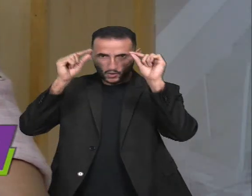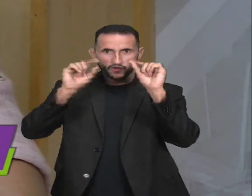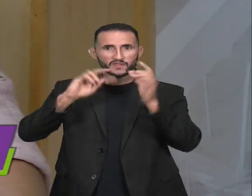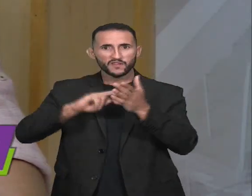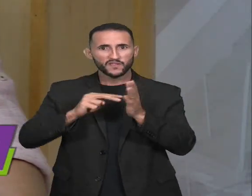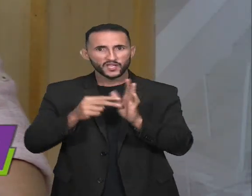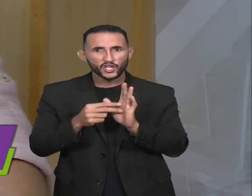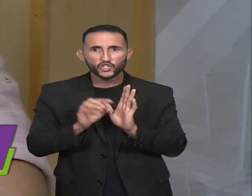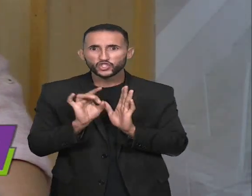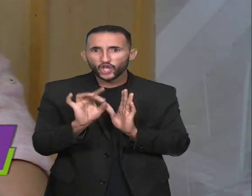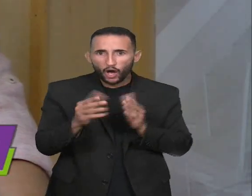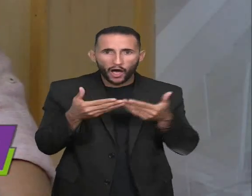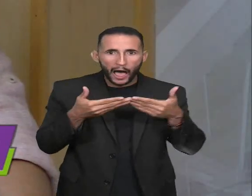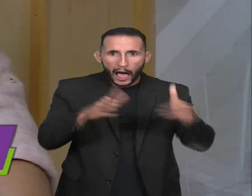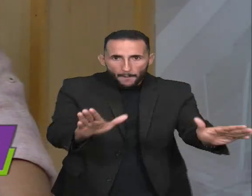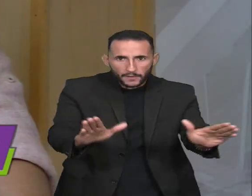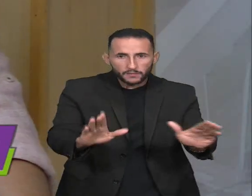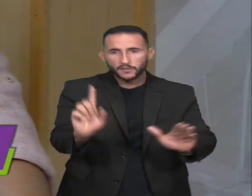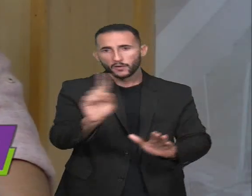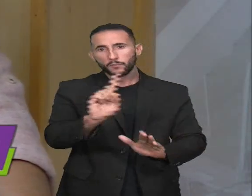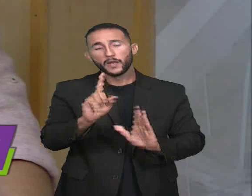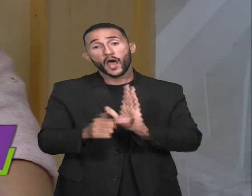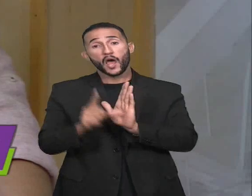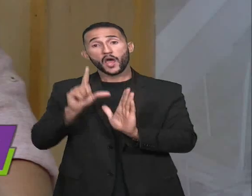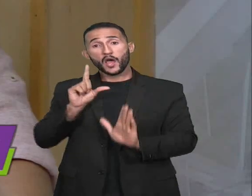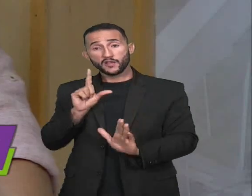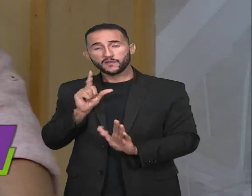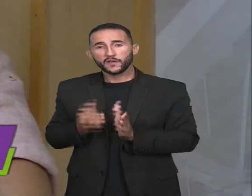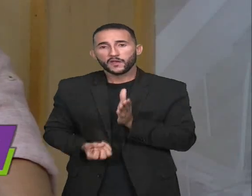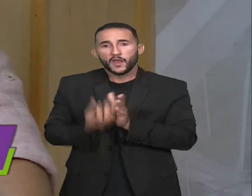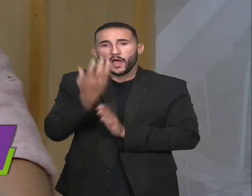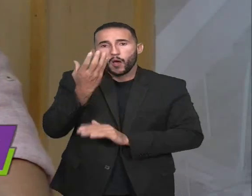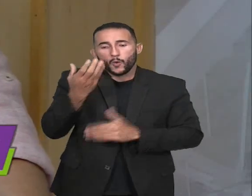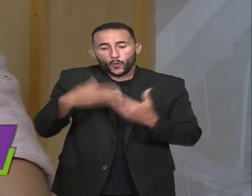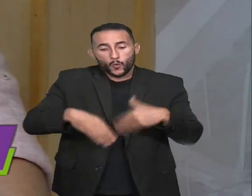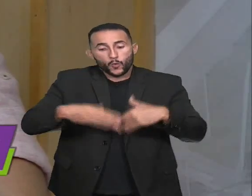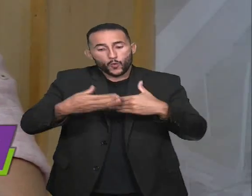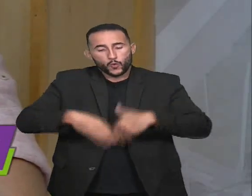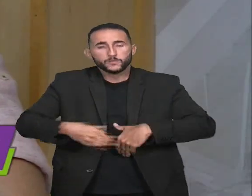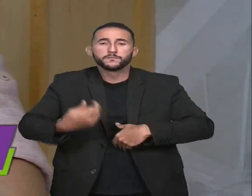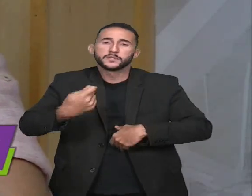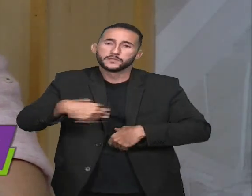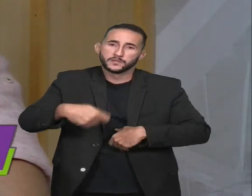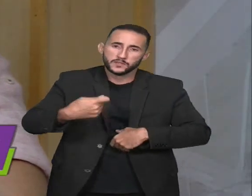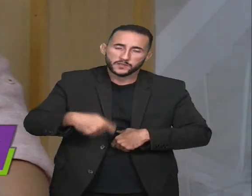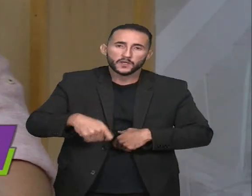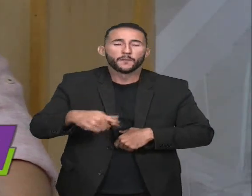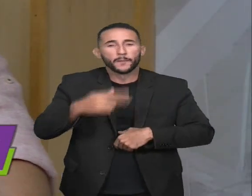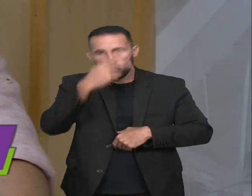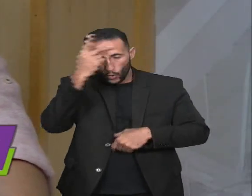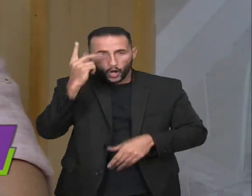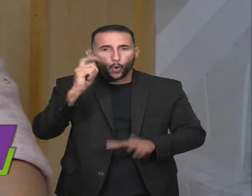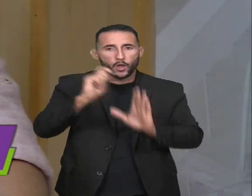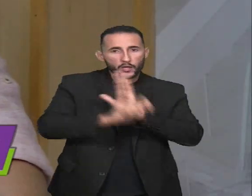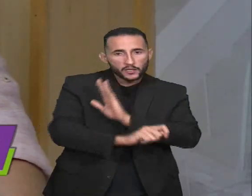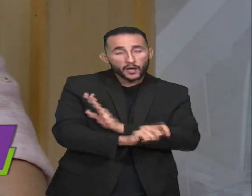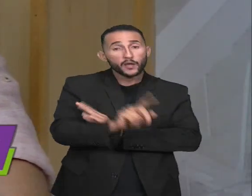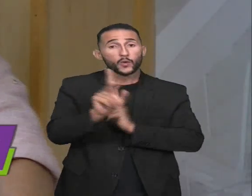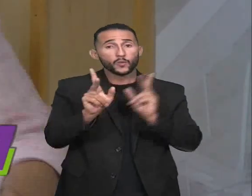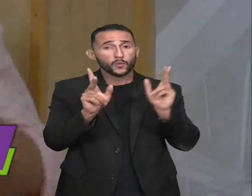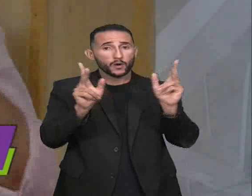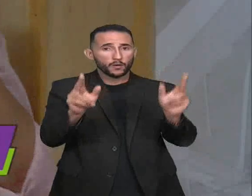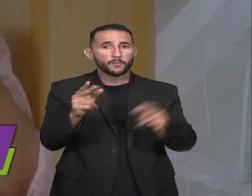precisa de material humano precisa de concurso público e o nosso Governador está providenciando o concurso público assim como o nosso prefeito já tá fazendo aqui na